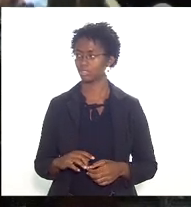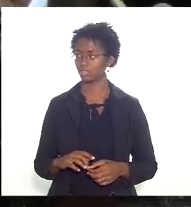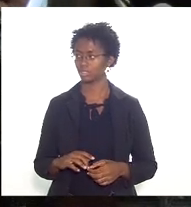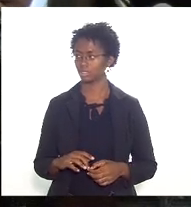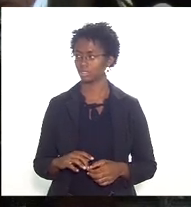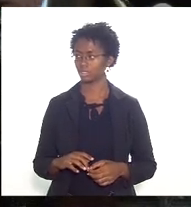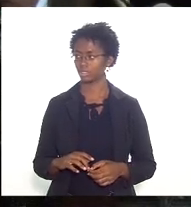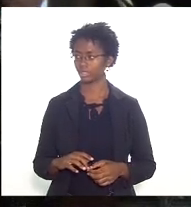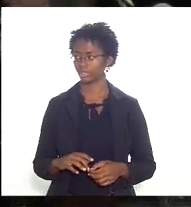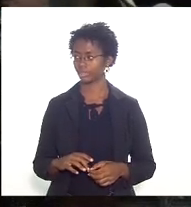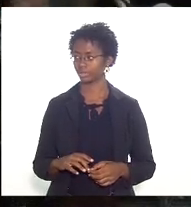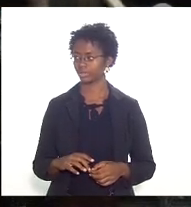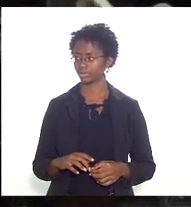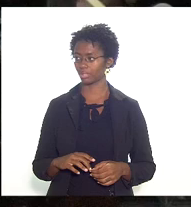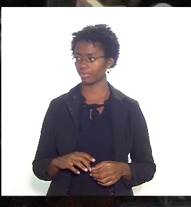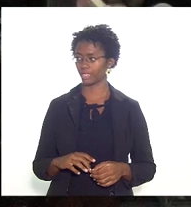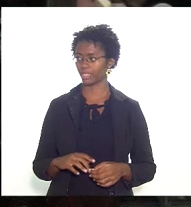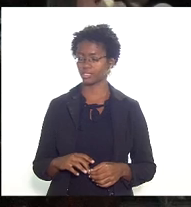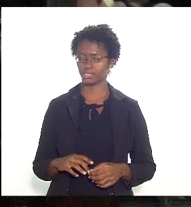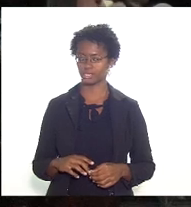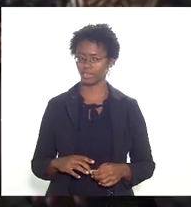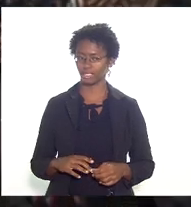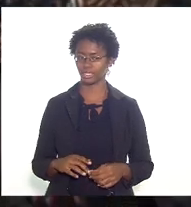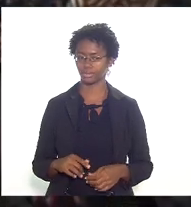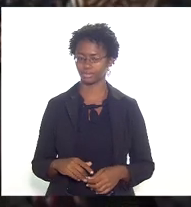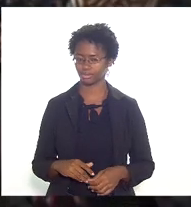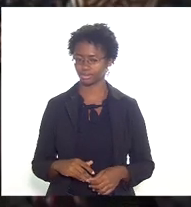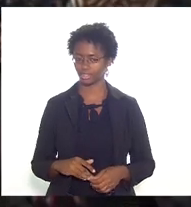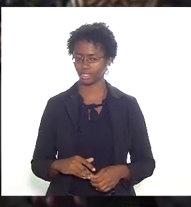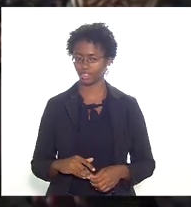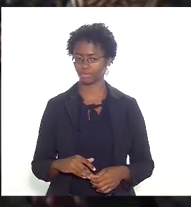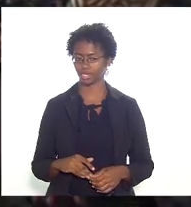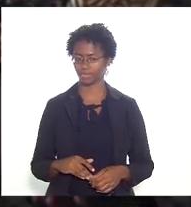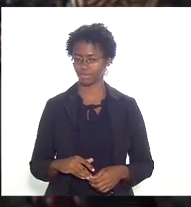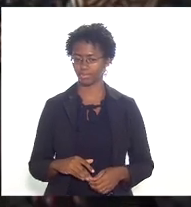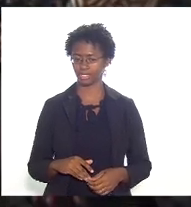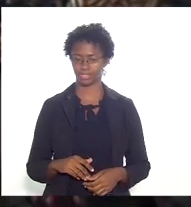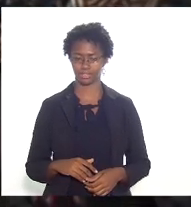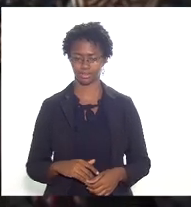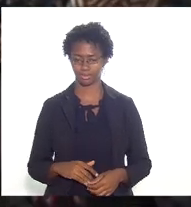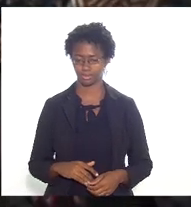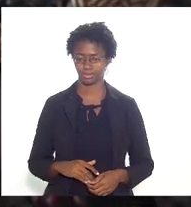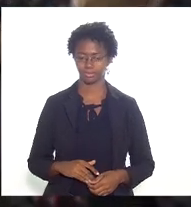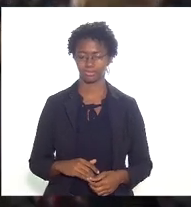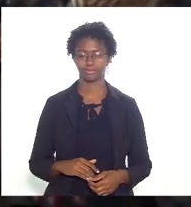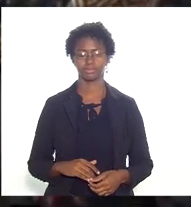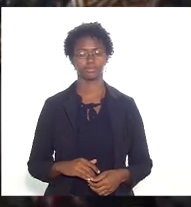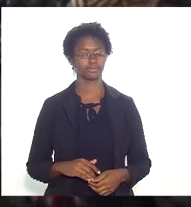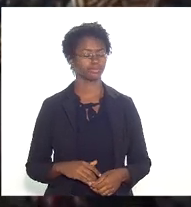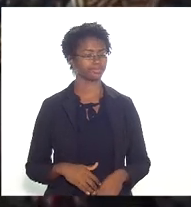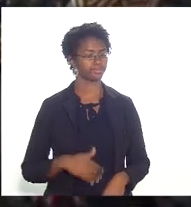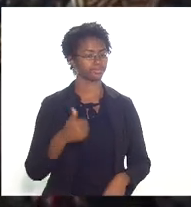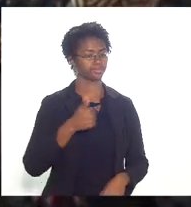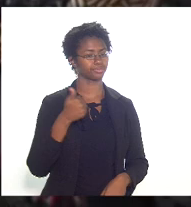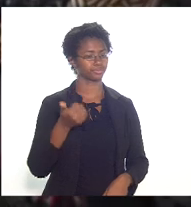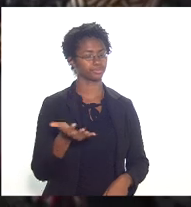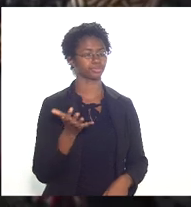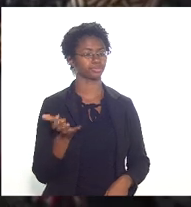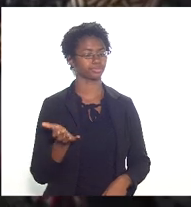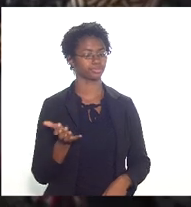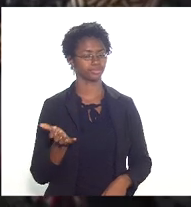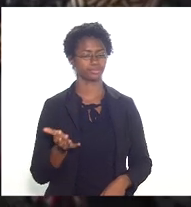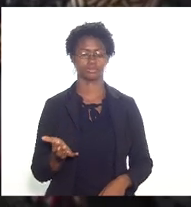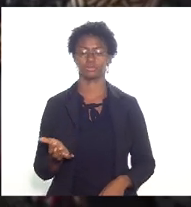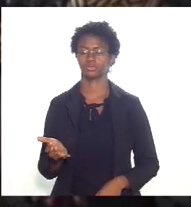o ok beijos bom dia eu gostaria de Oi